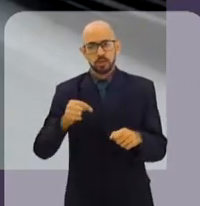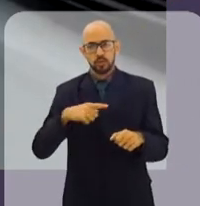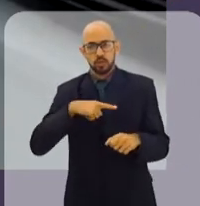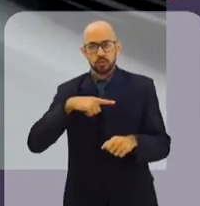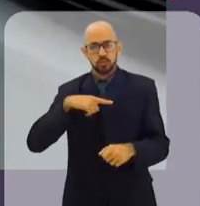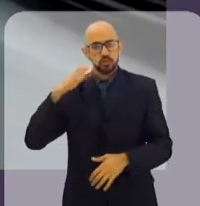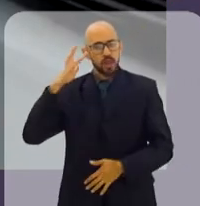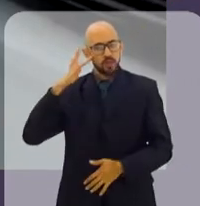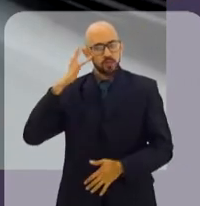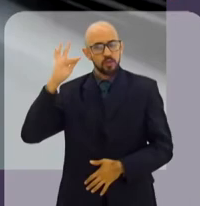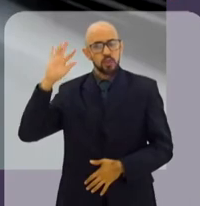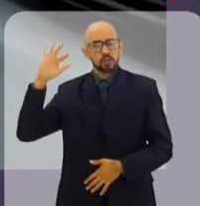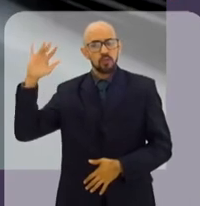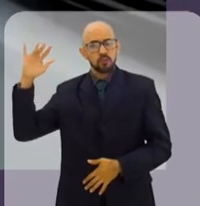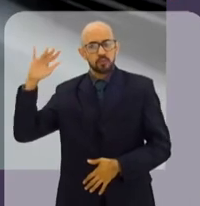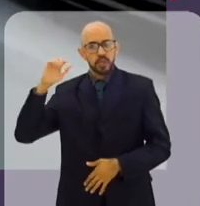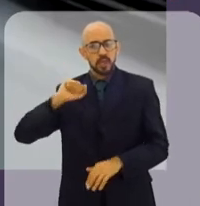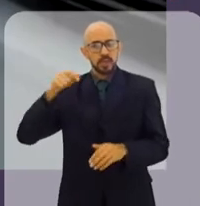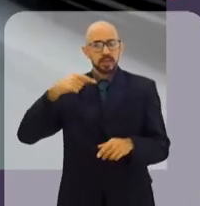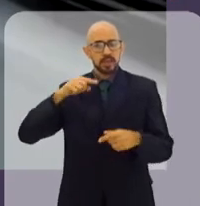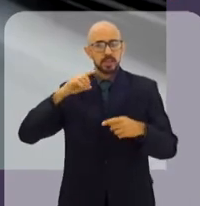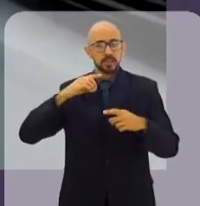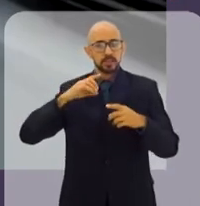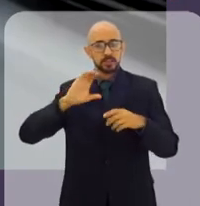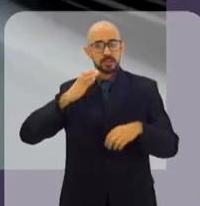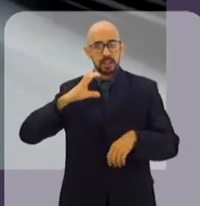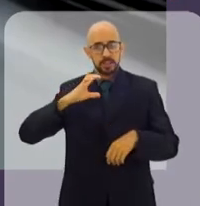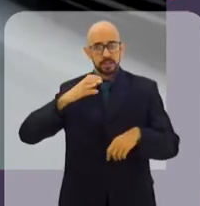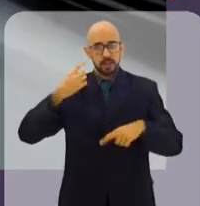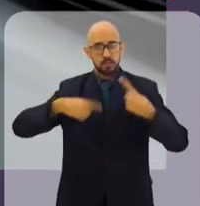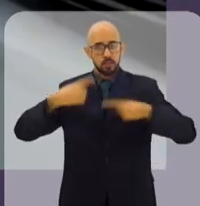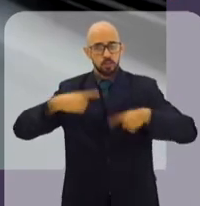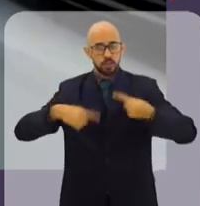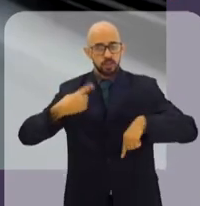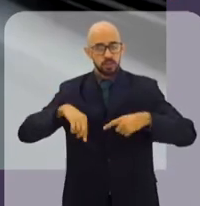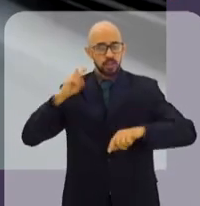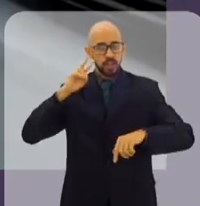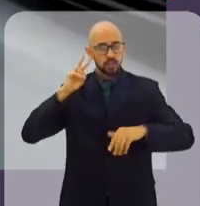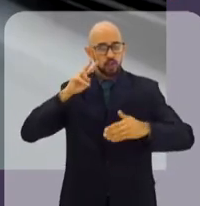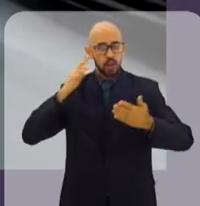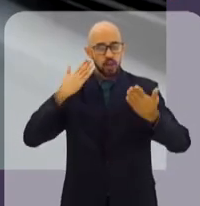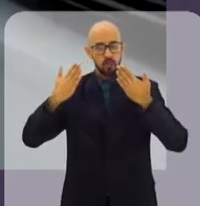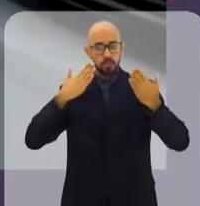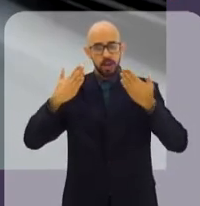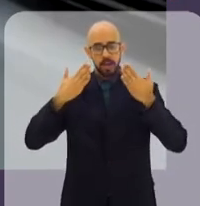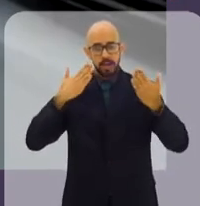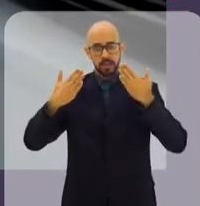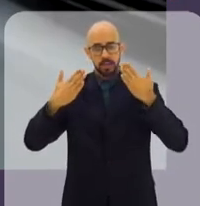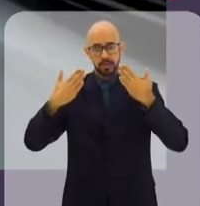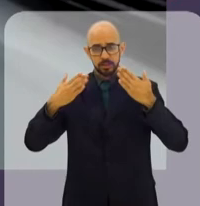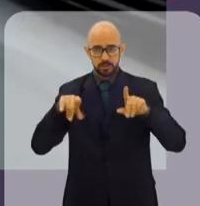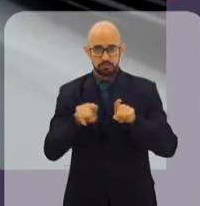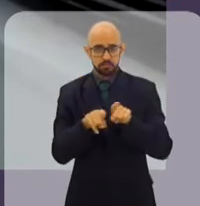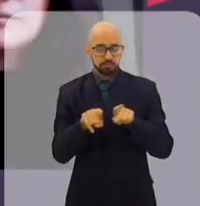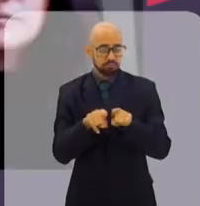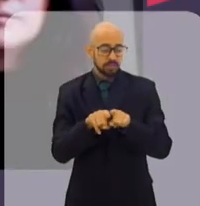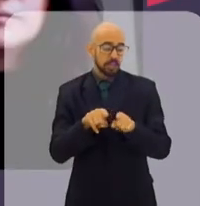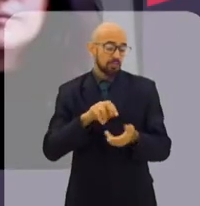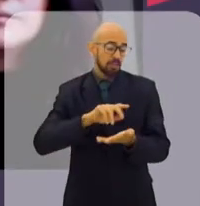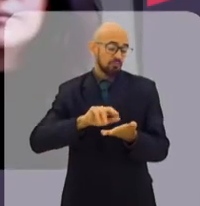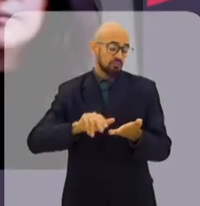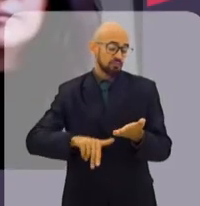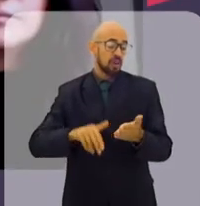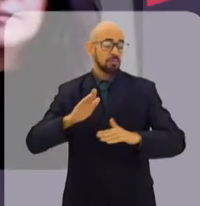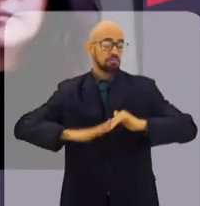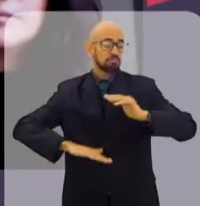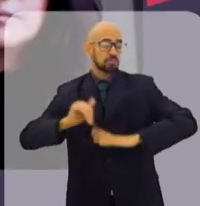somos da filosofia, da ciência política, da história comparada também. O grupo é bem